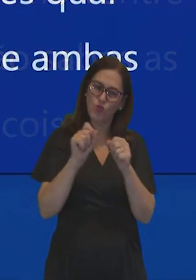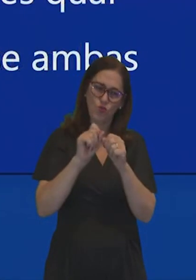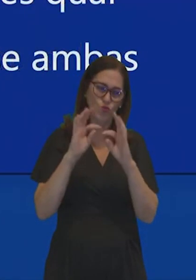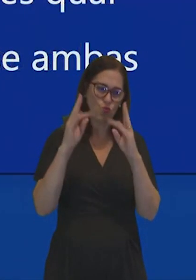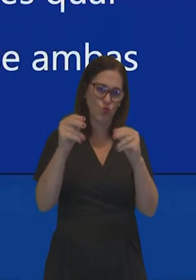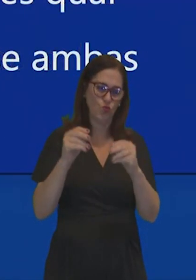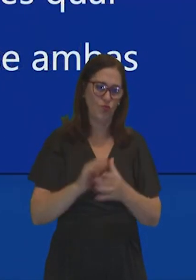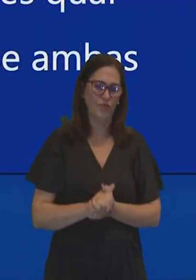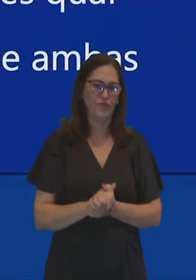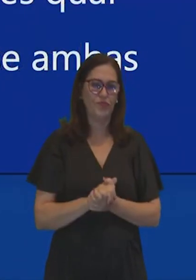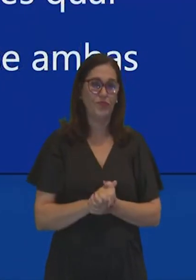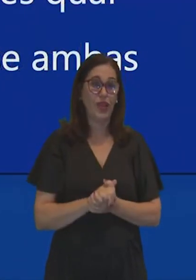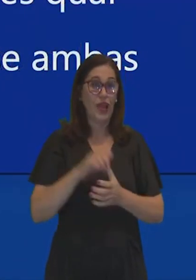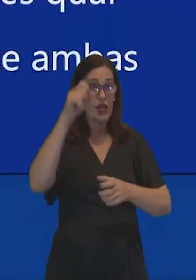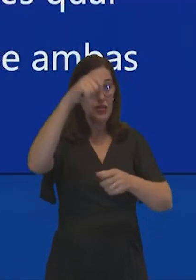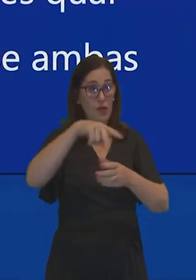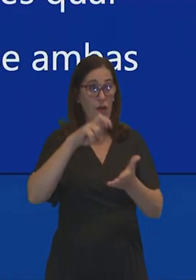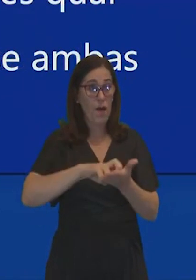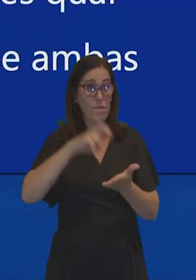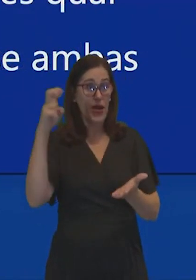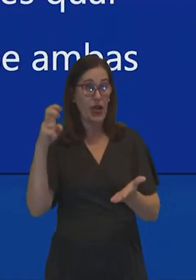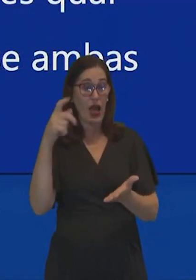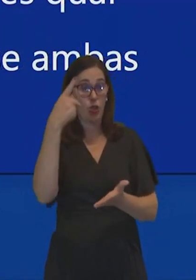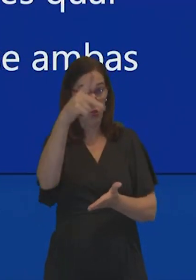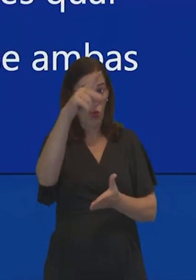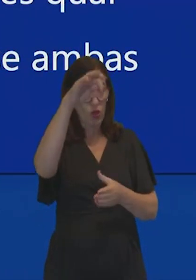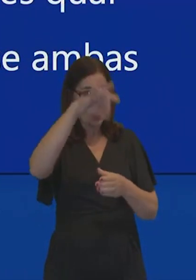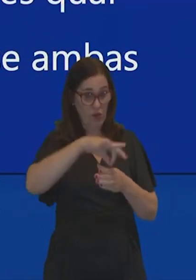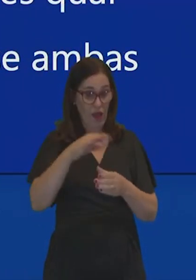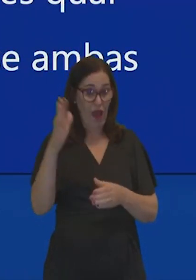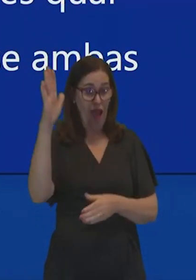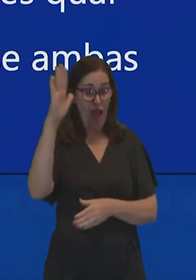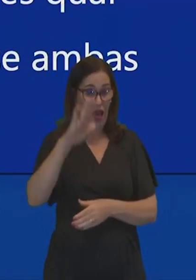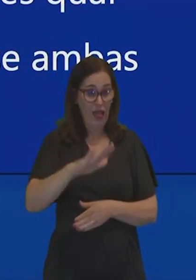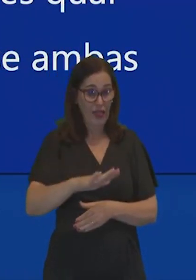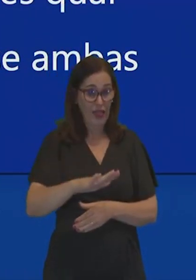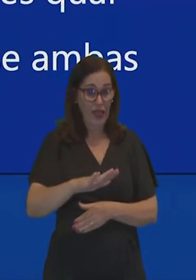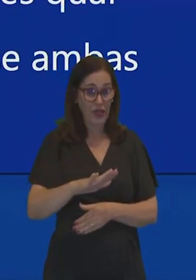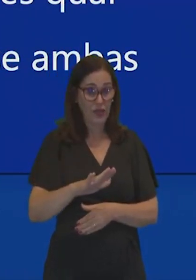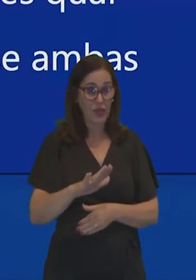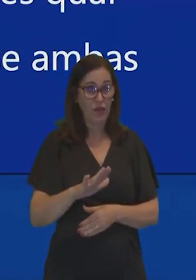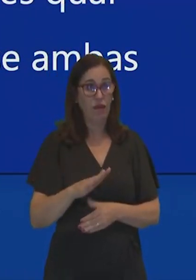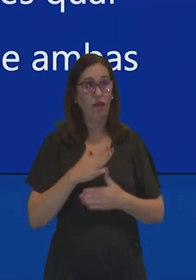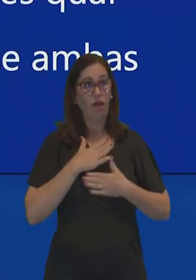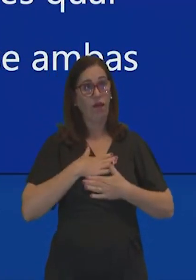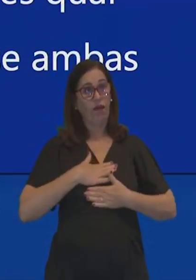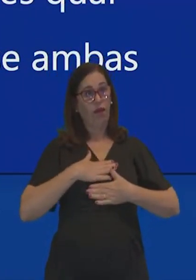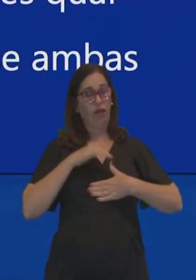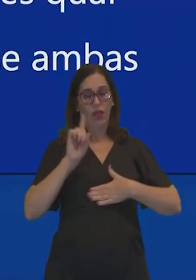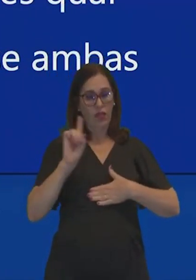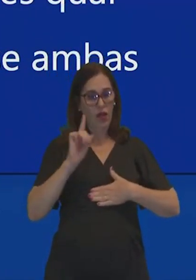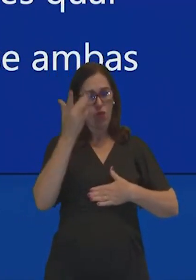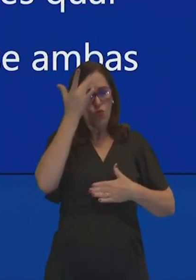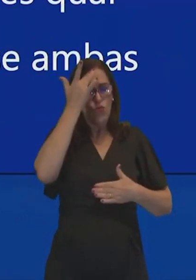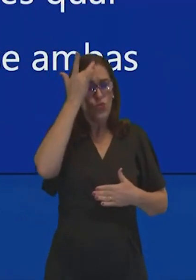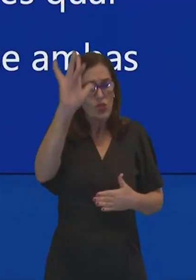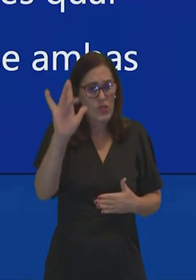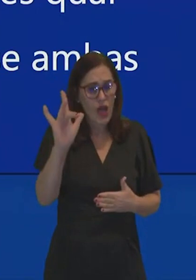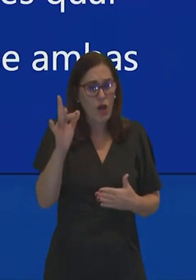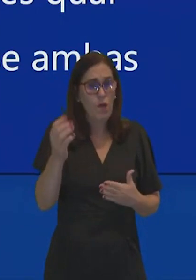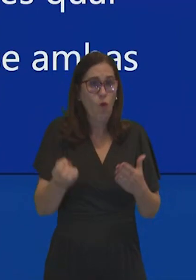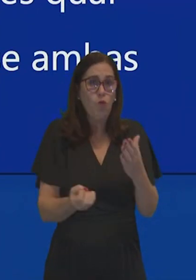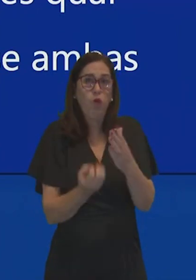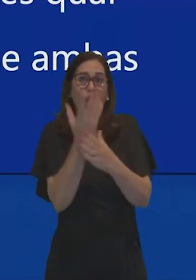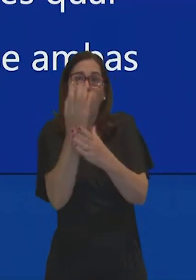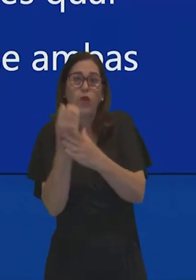coisas. Semeia pela manhã a tua semente, e à tarde não repouses a mão, porque não sabes qual